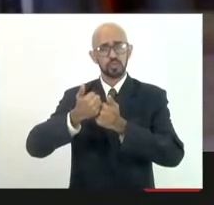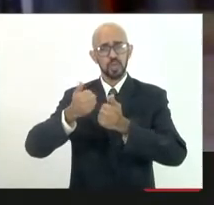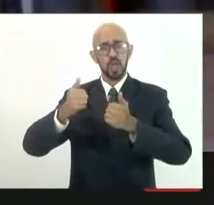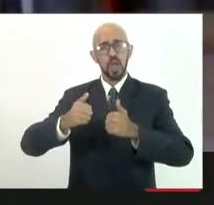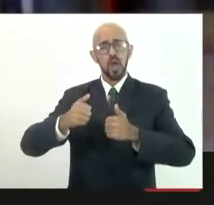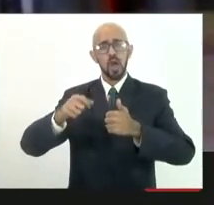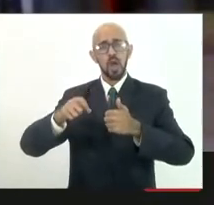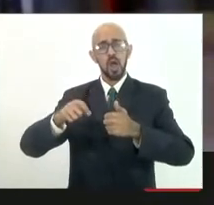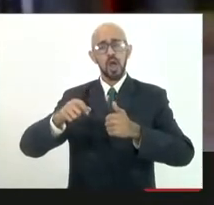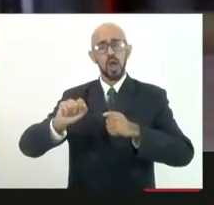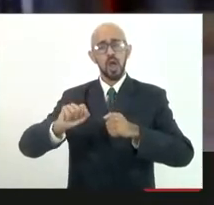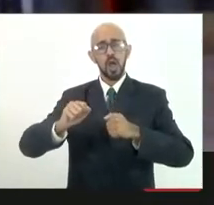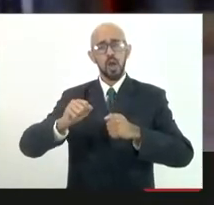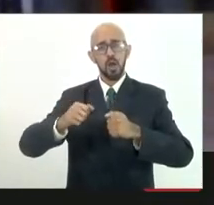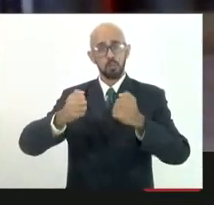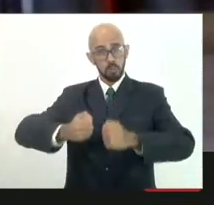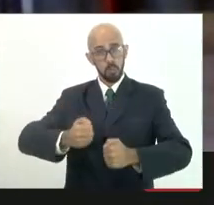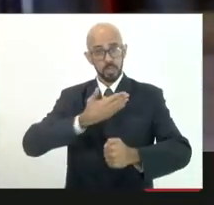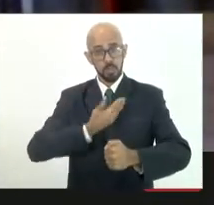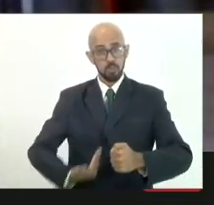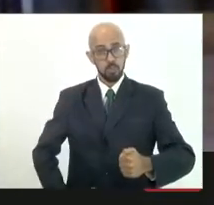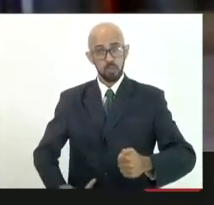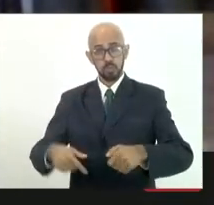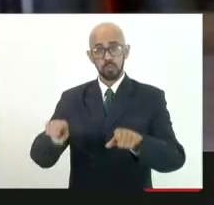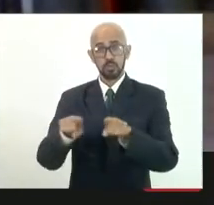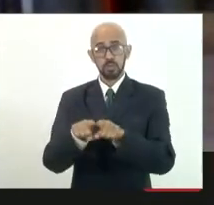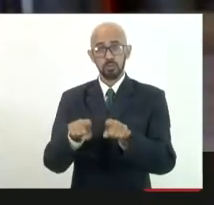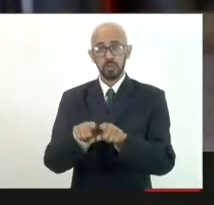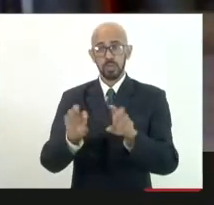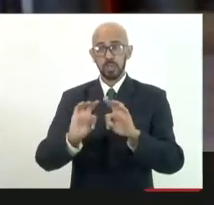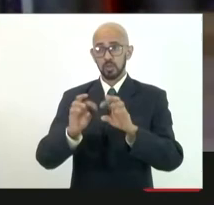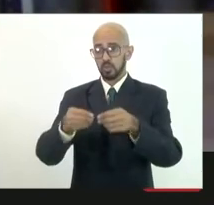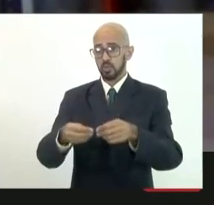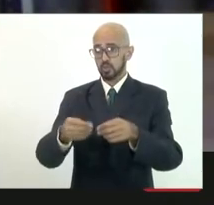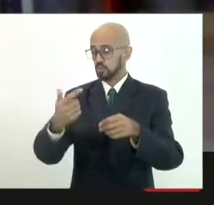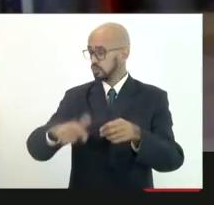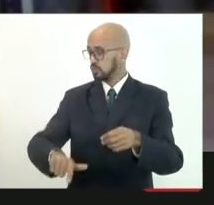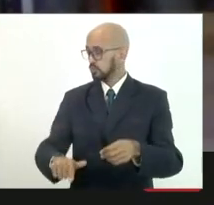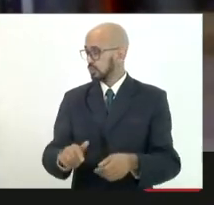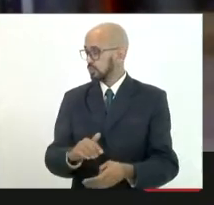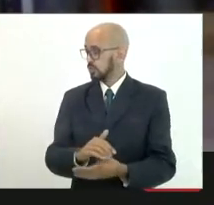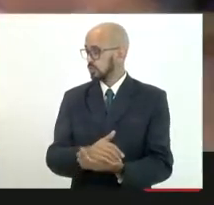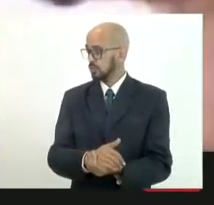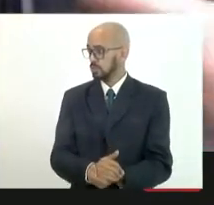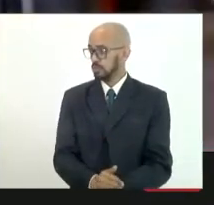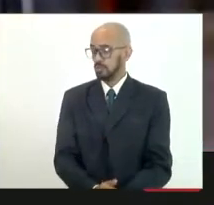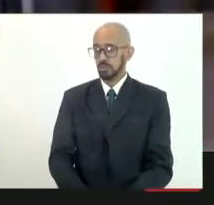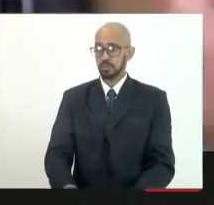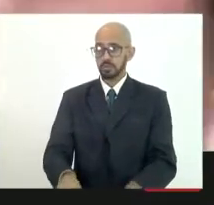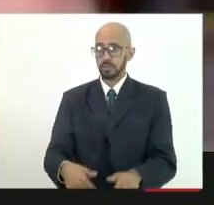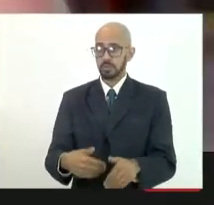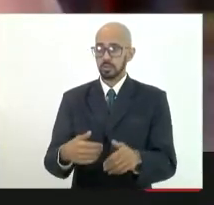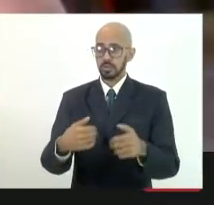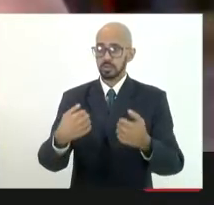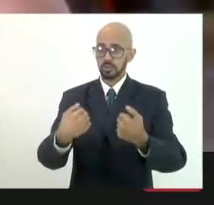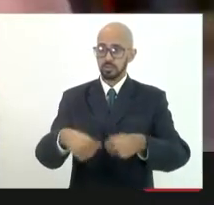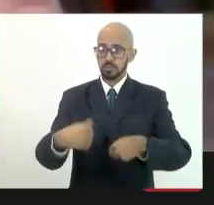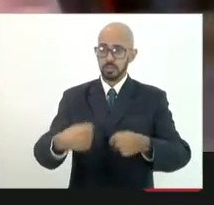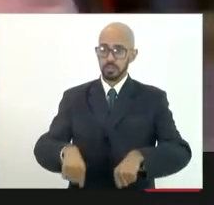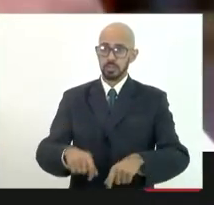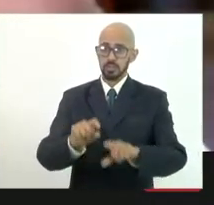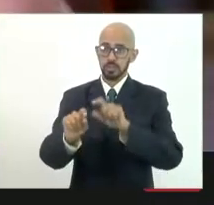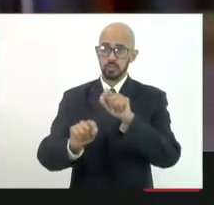público, como aos próprios destinatários da política. O público destinatário dessa política precisa de algo